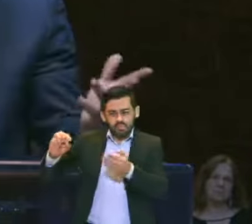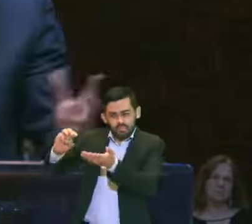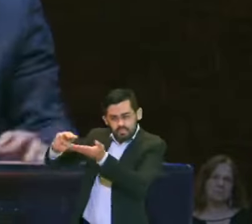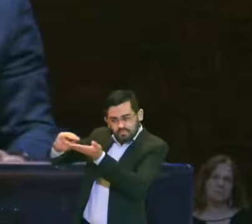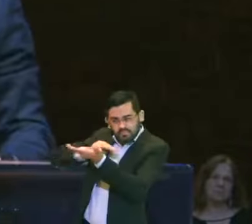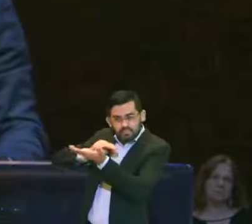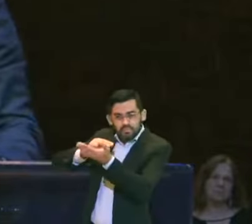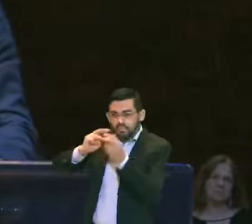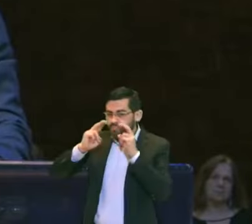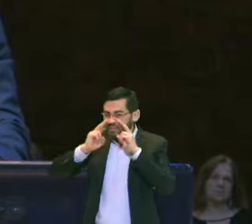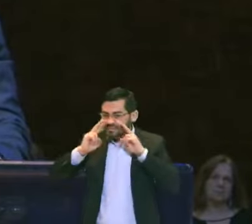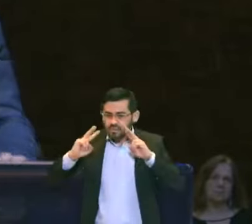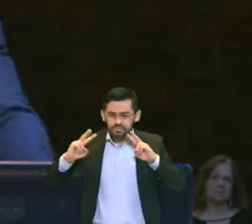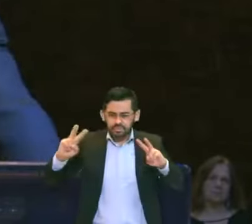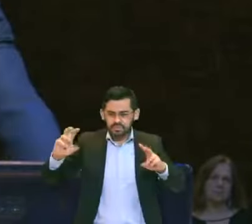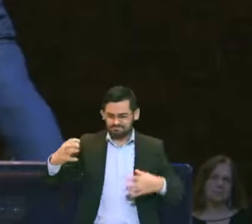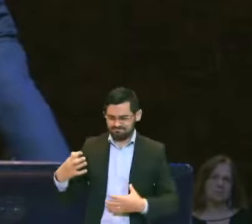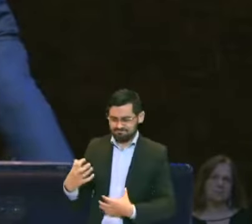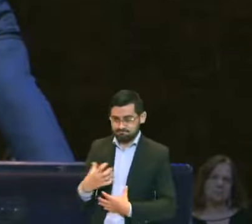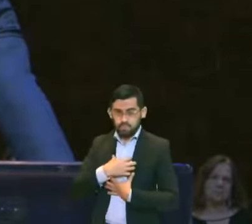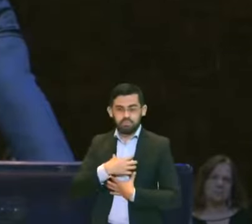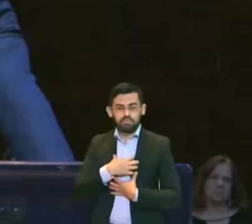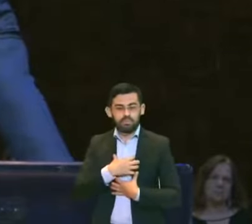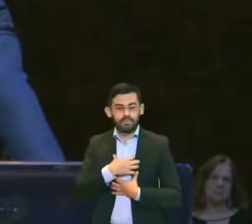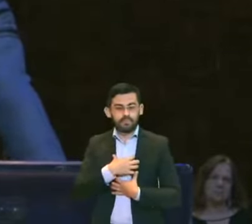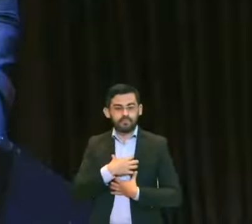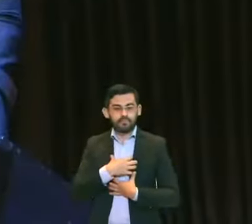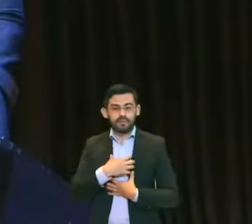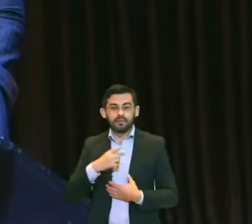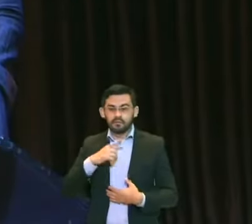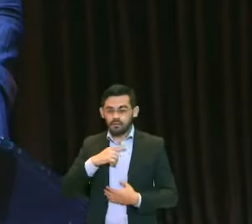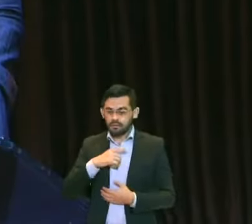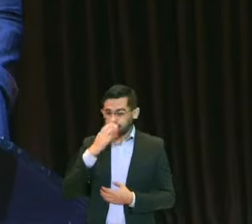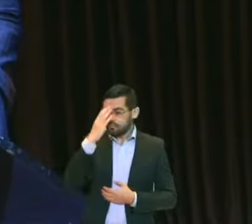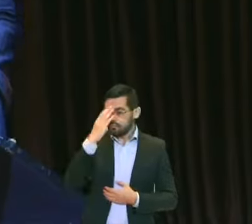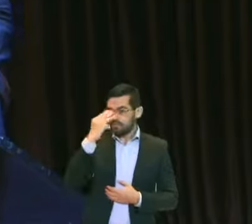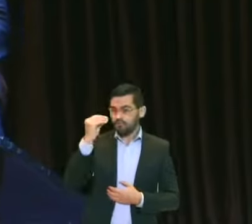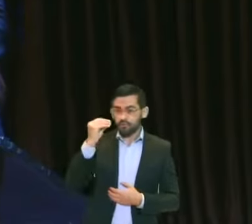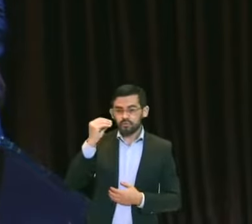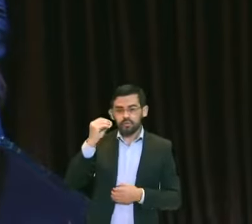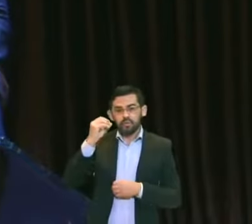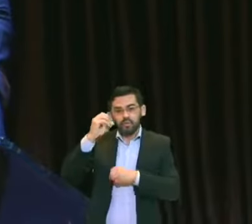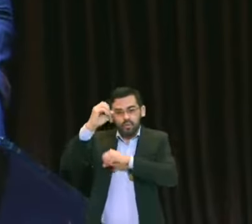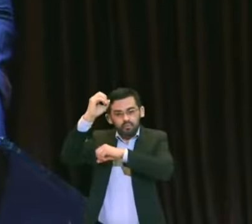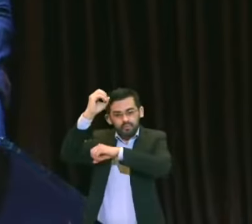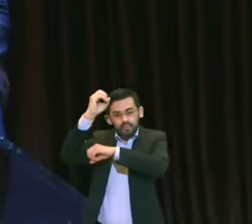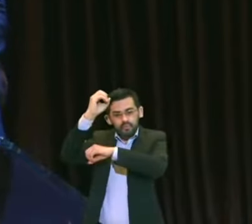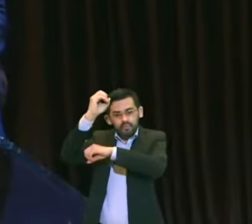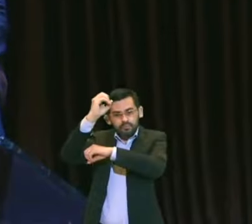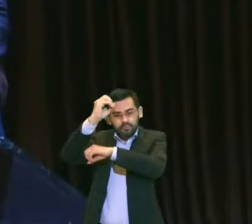me impactou. Ele mandou uma foto do pôr do sol,